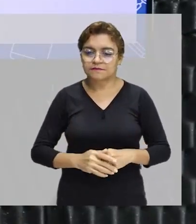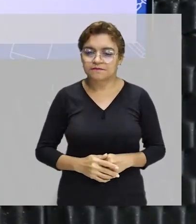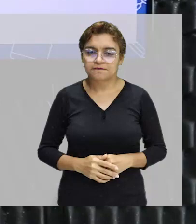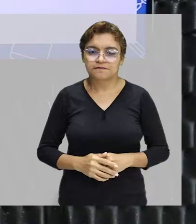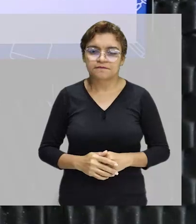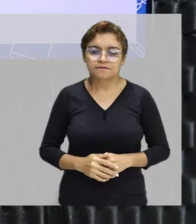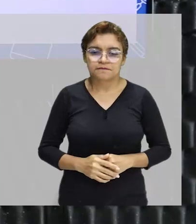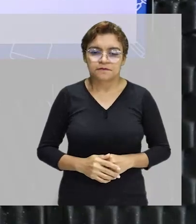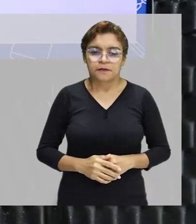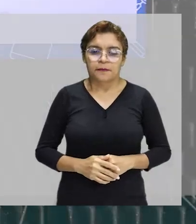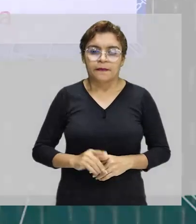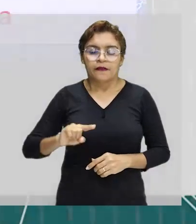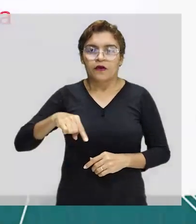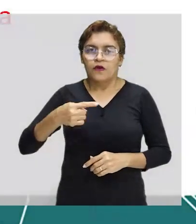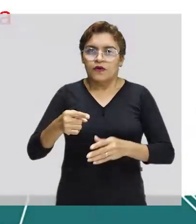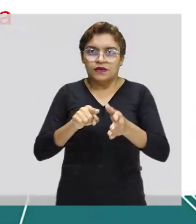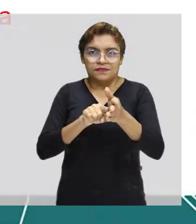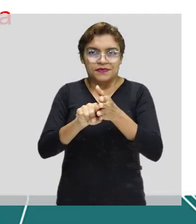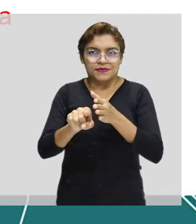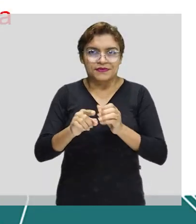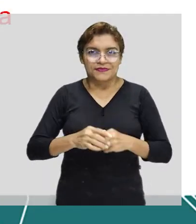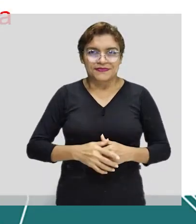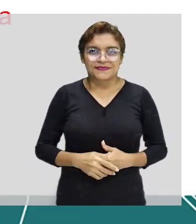a próxima questão.